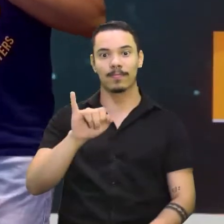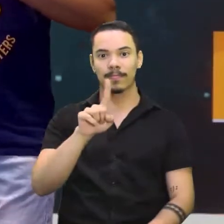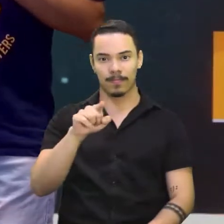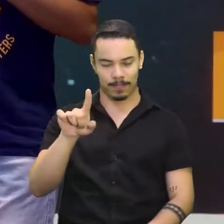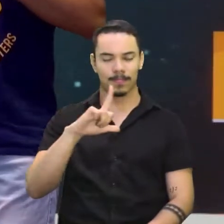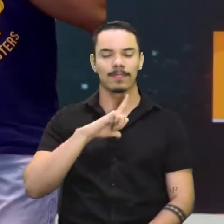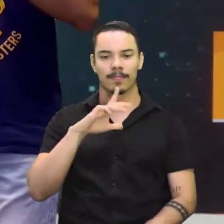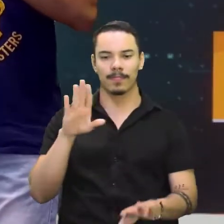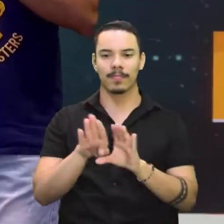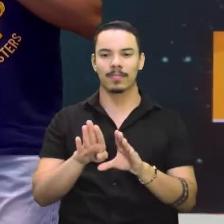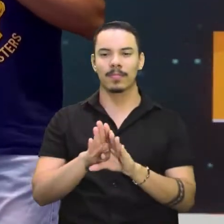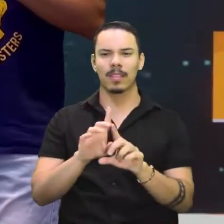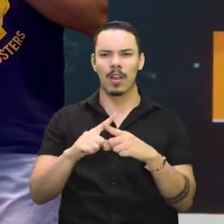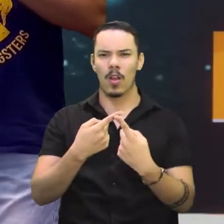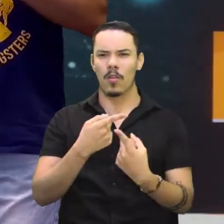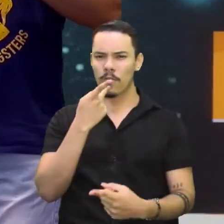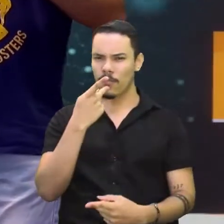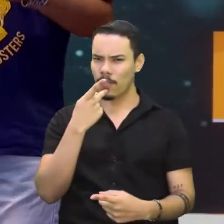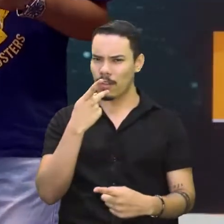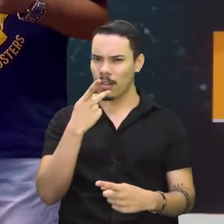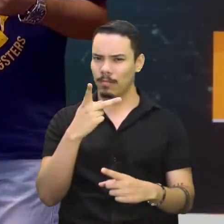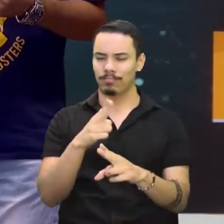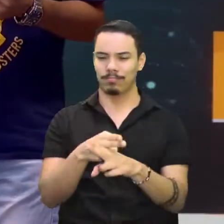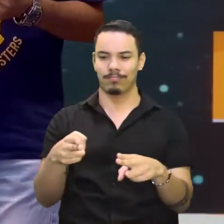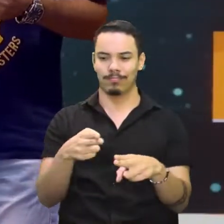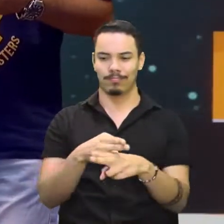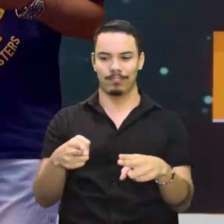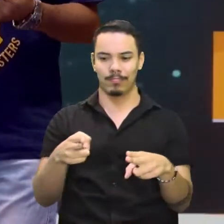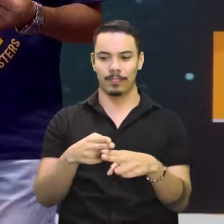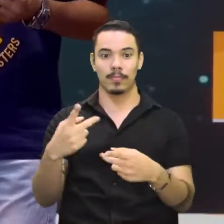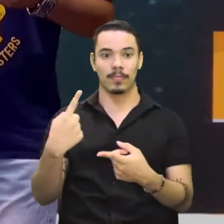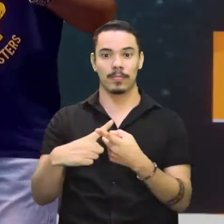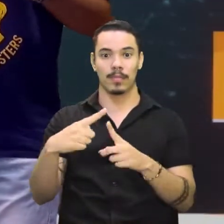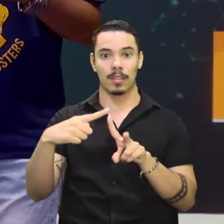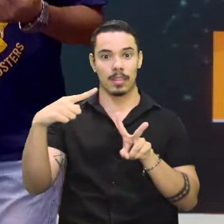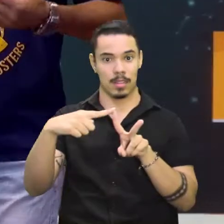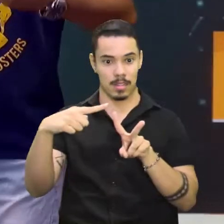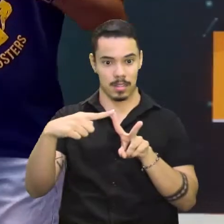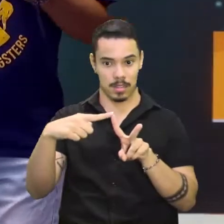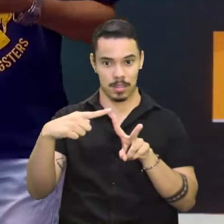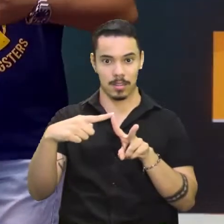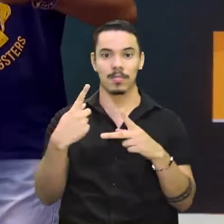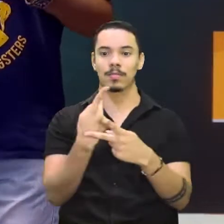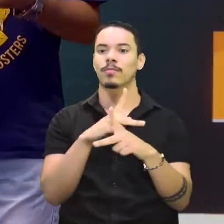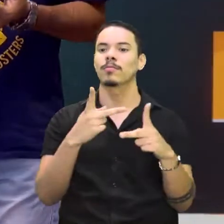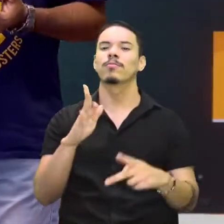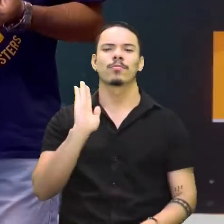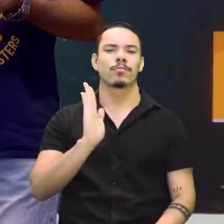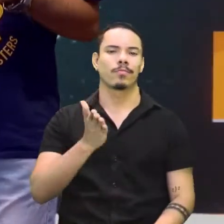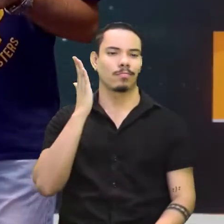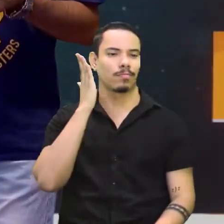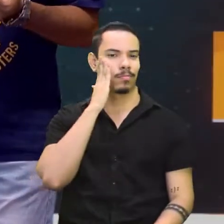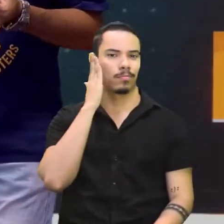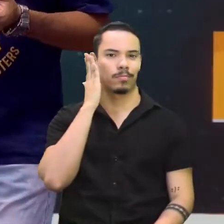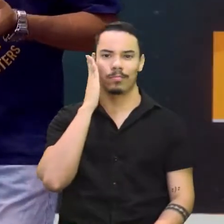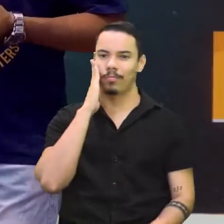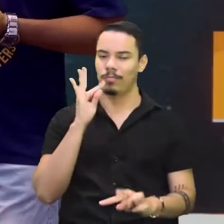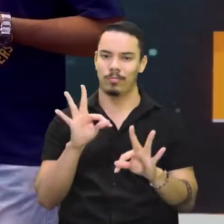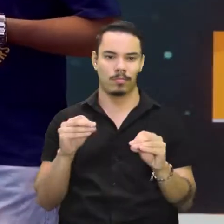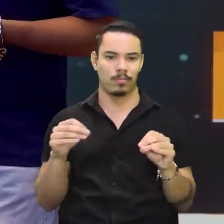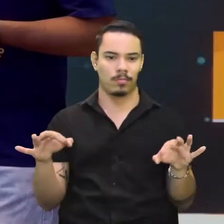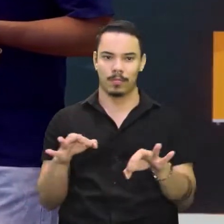Vou falar baixinho aqui, só para a raiz de um polinômio, vocês já sabem fazer. Por